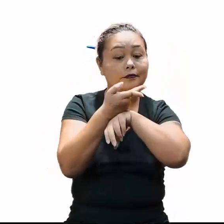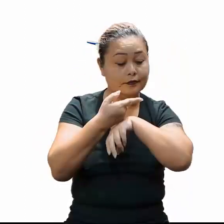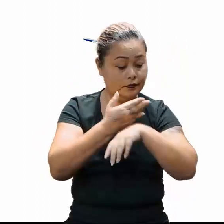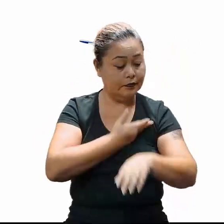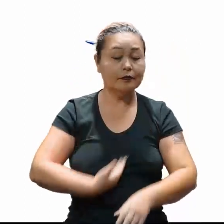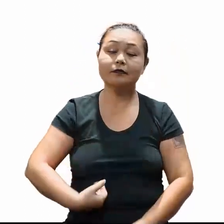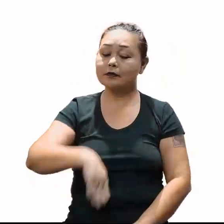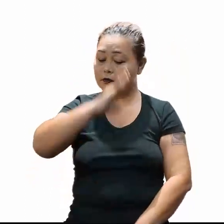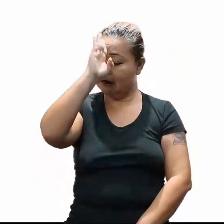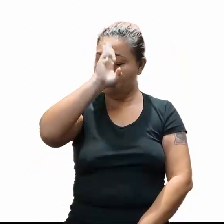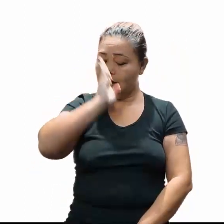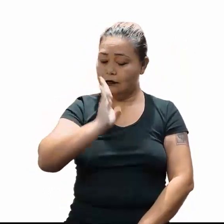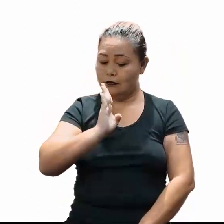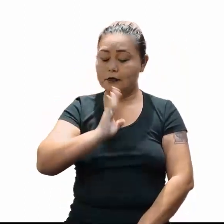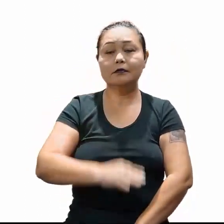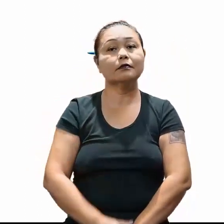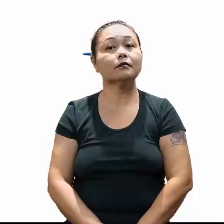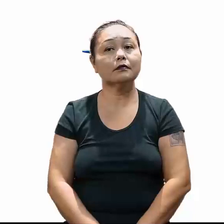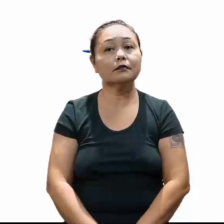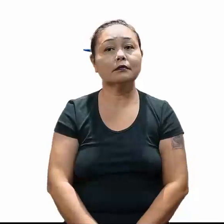brasileiro.